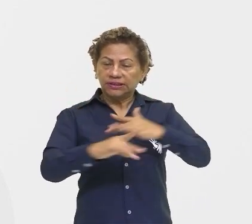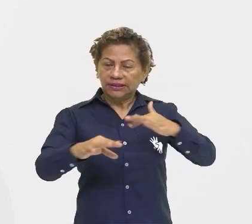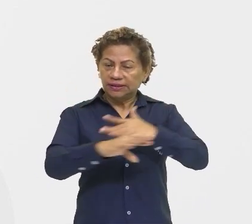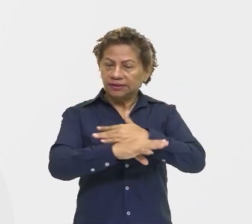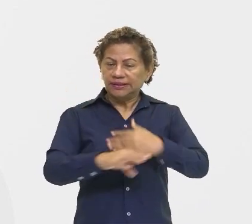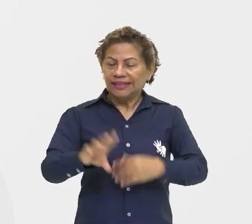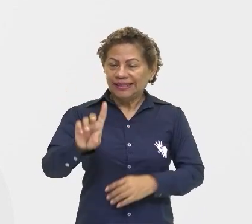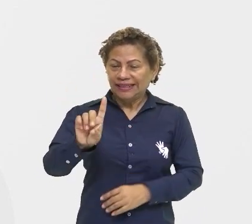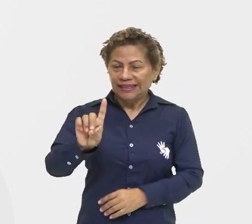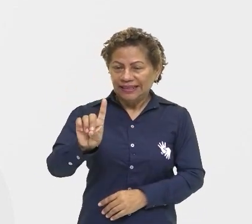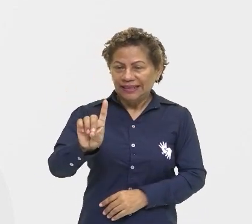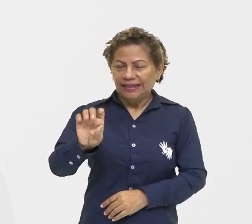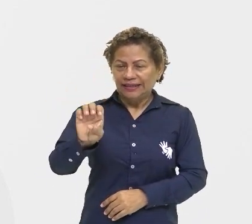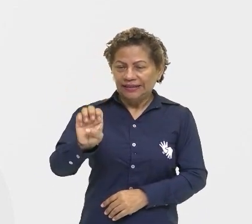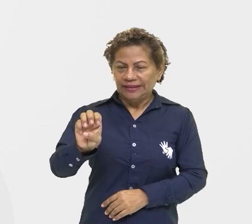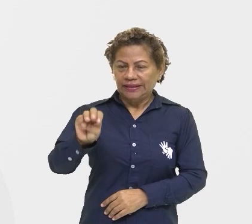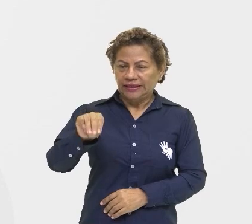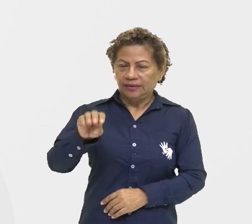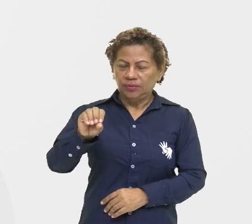E